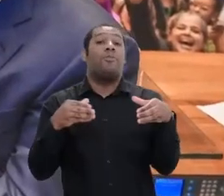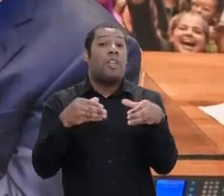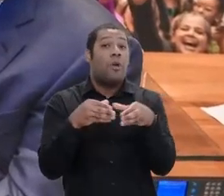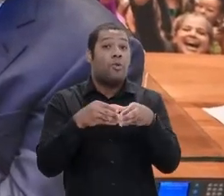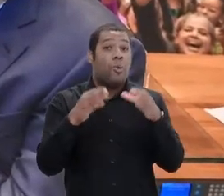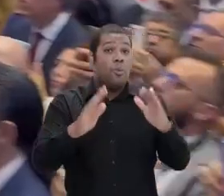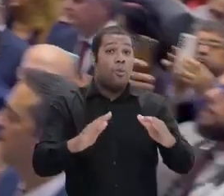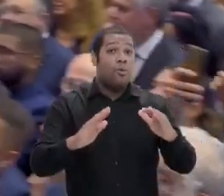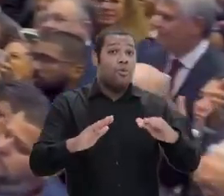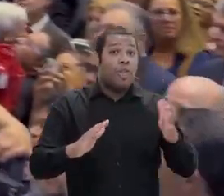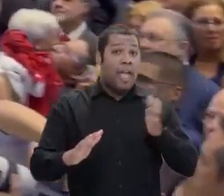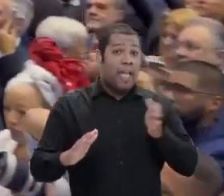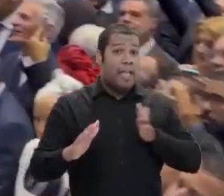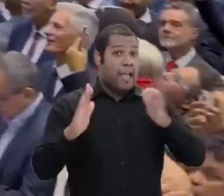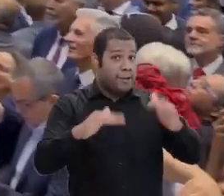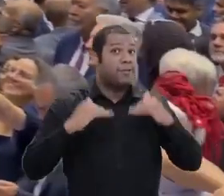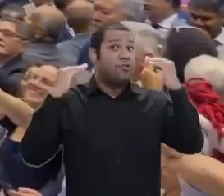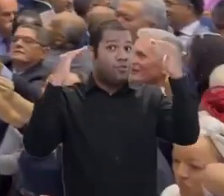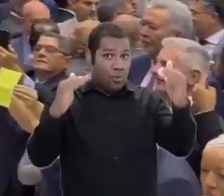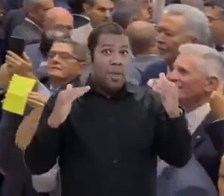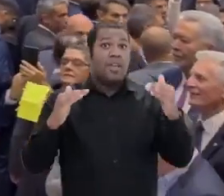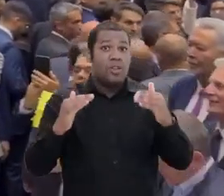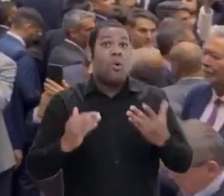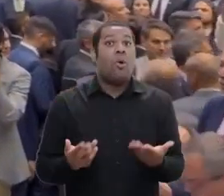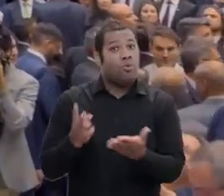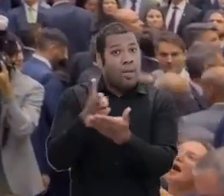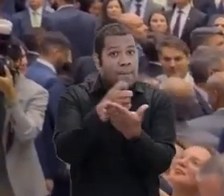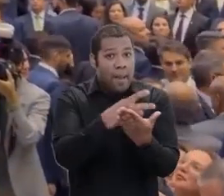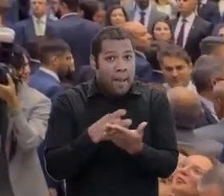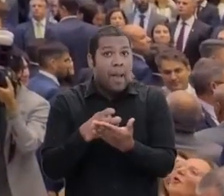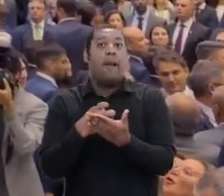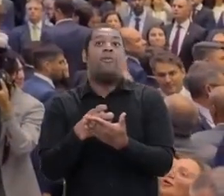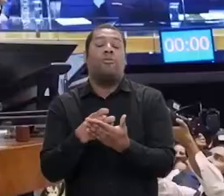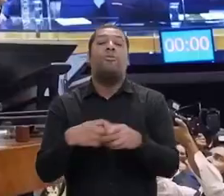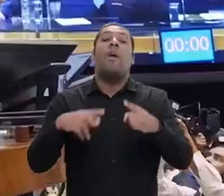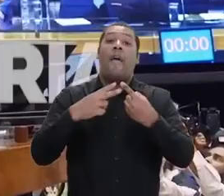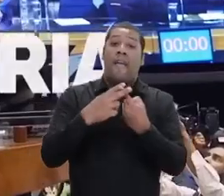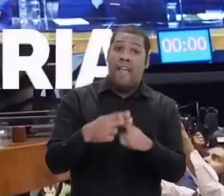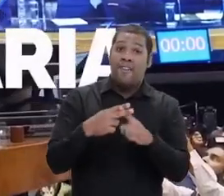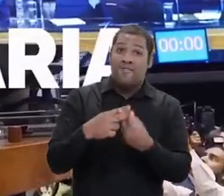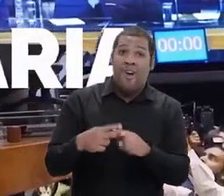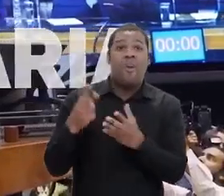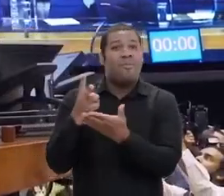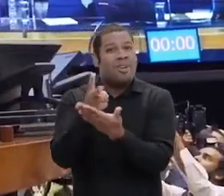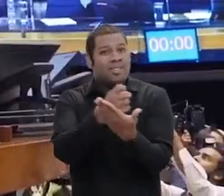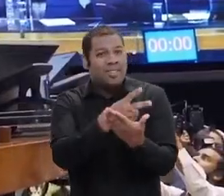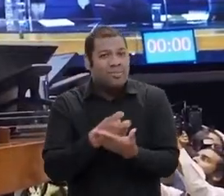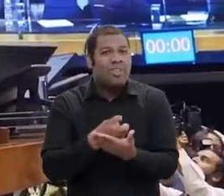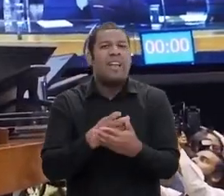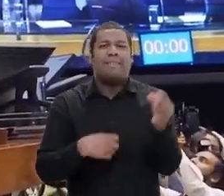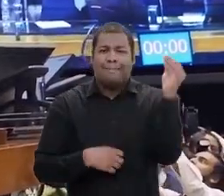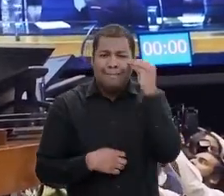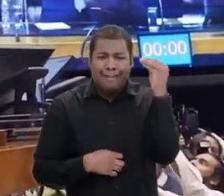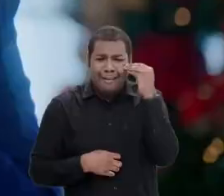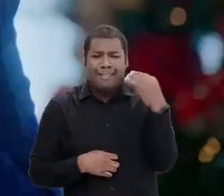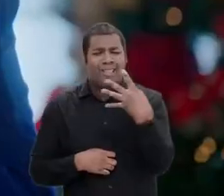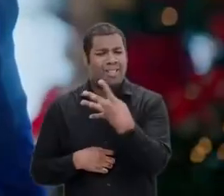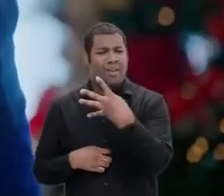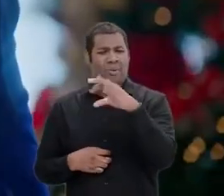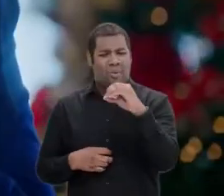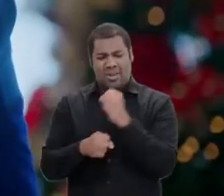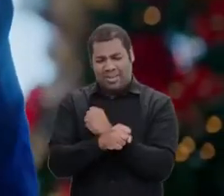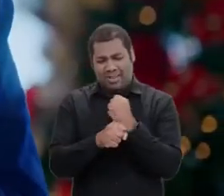dos super ricos. Conseguimos um feito histórico: a aprovação da reforma tributária, algo que se tentava